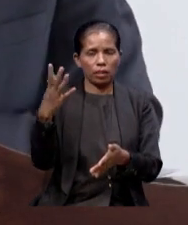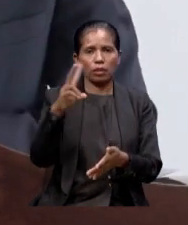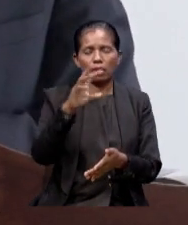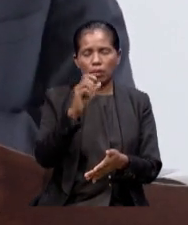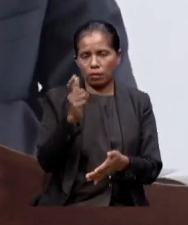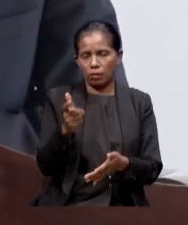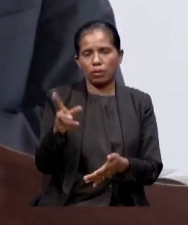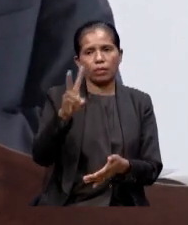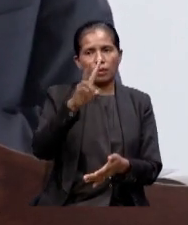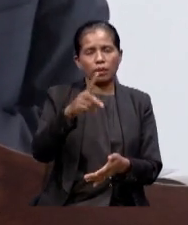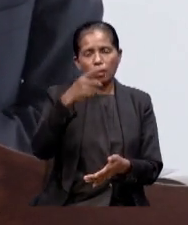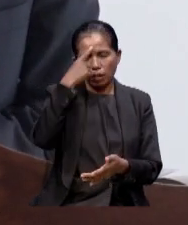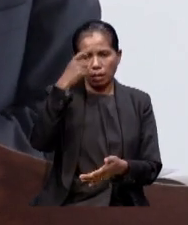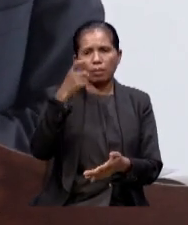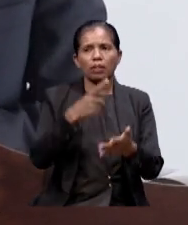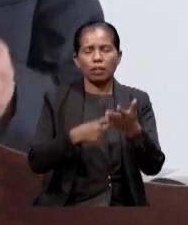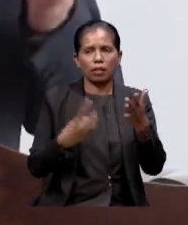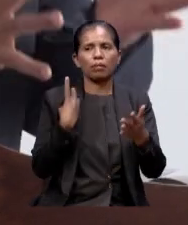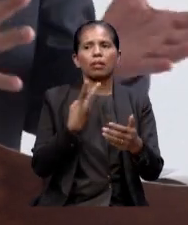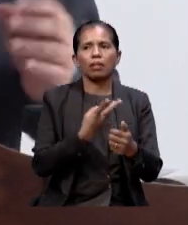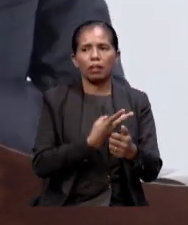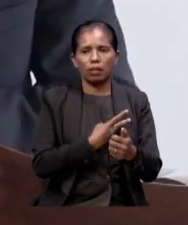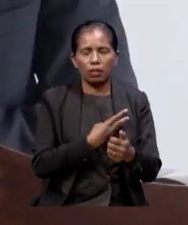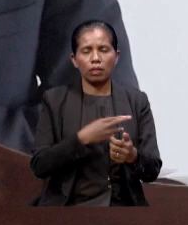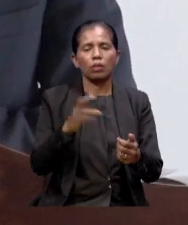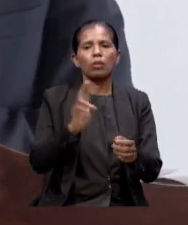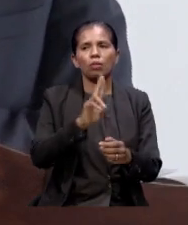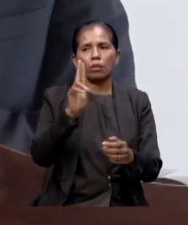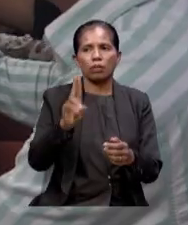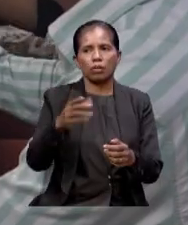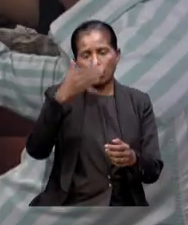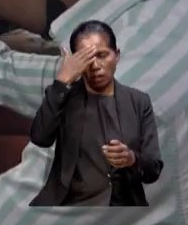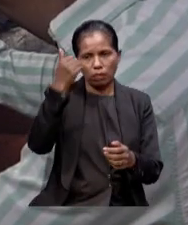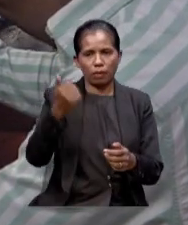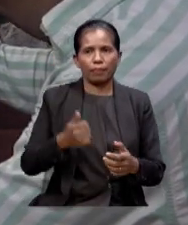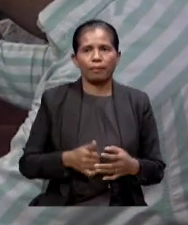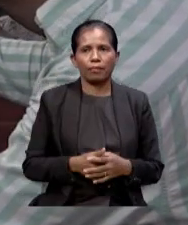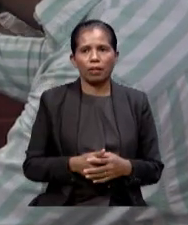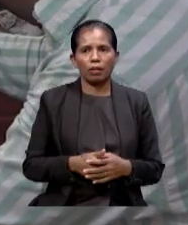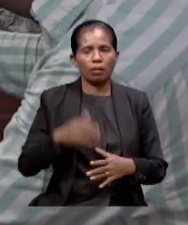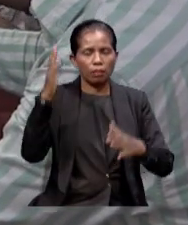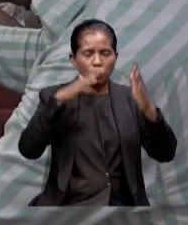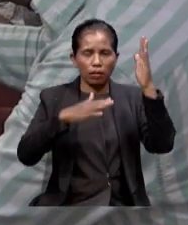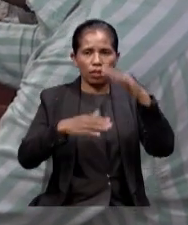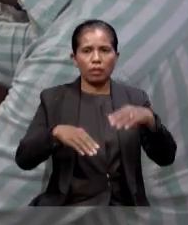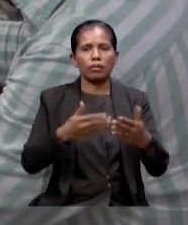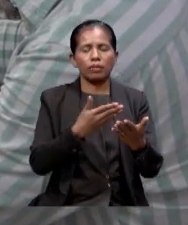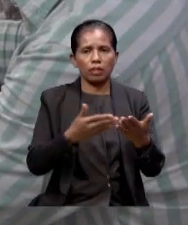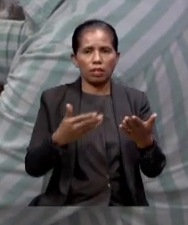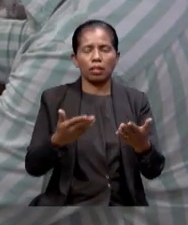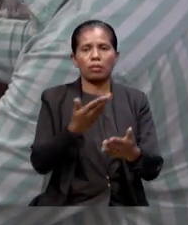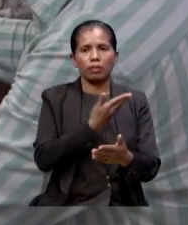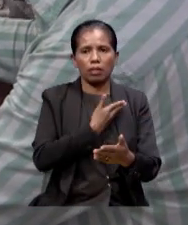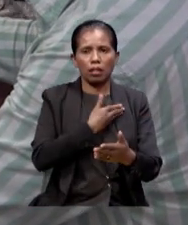lá, compreende também a Serema que está a prova tia botida e está a lua antia falei. Problema folha insassan nebe sa e ia